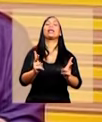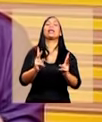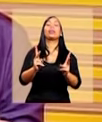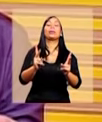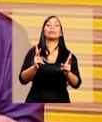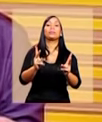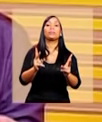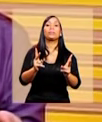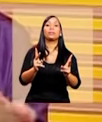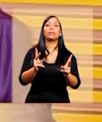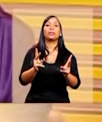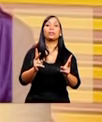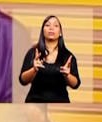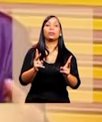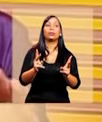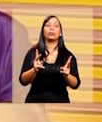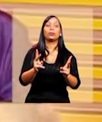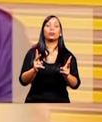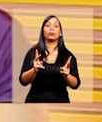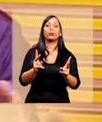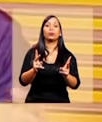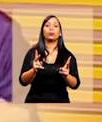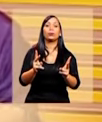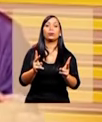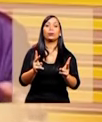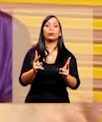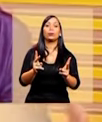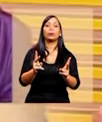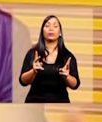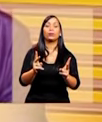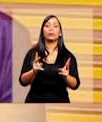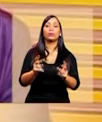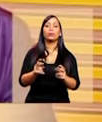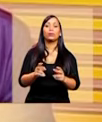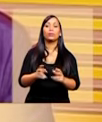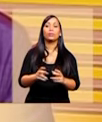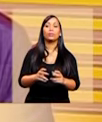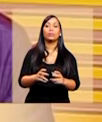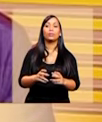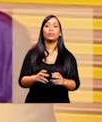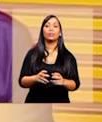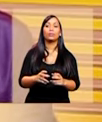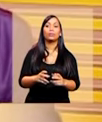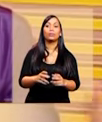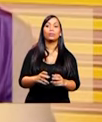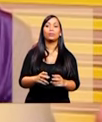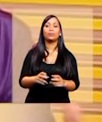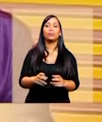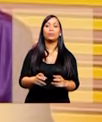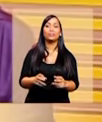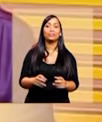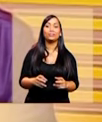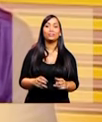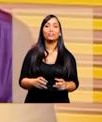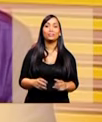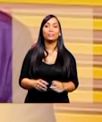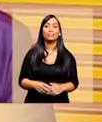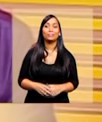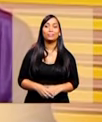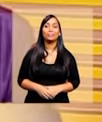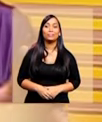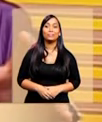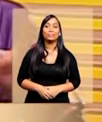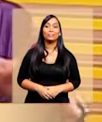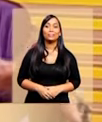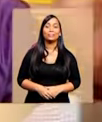sempre a sociedade ela foi se organizando em torno justamente da religião. Aliás,